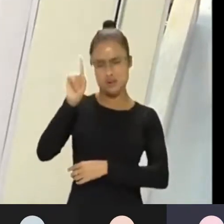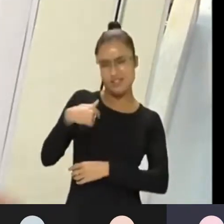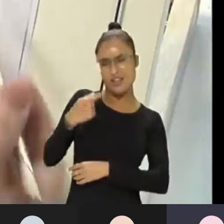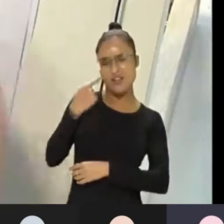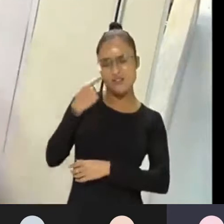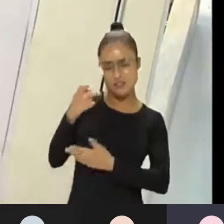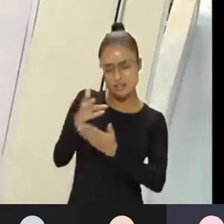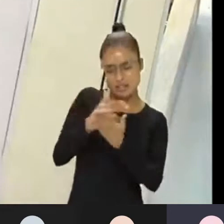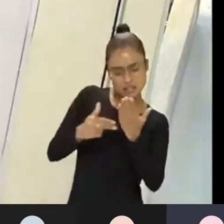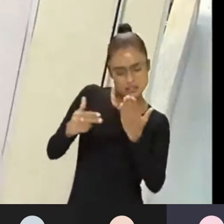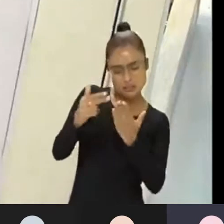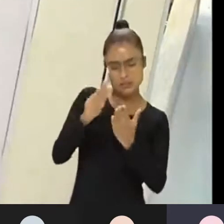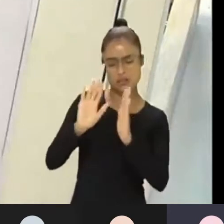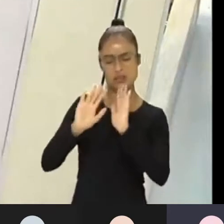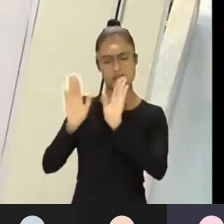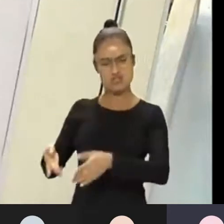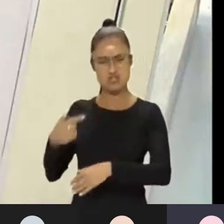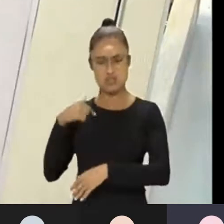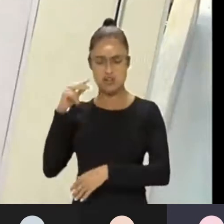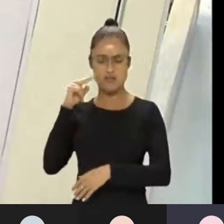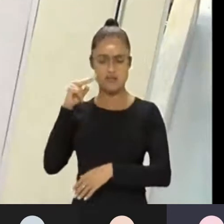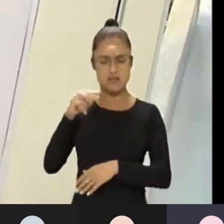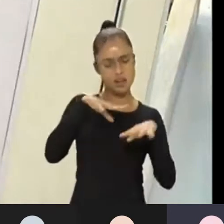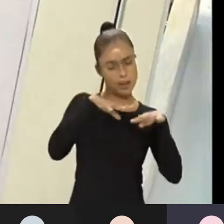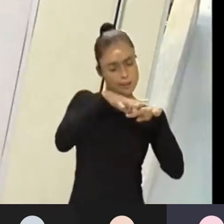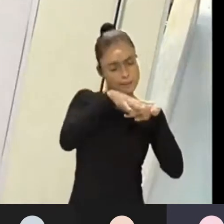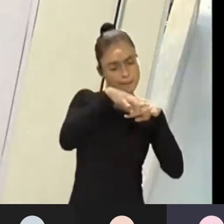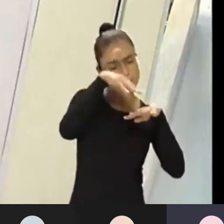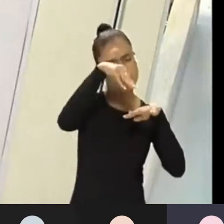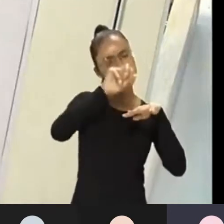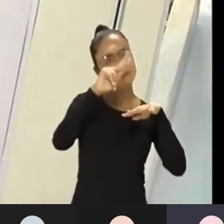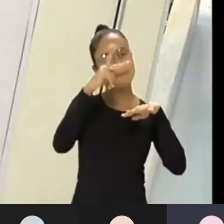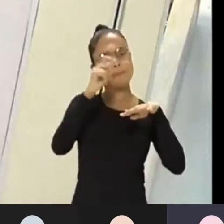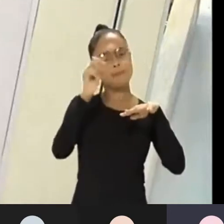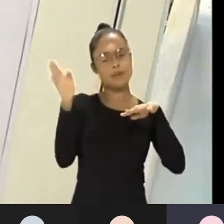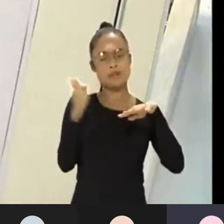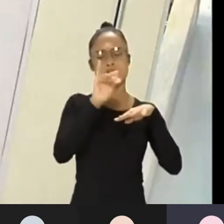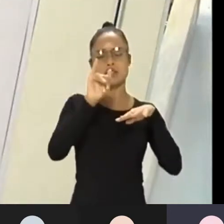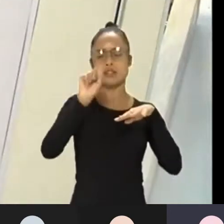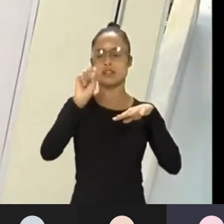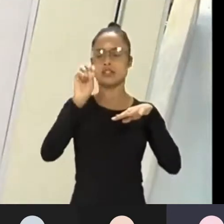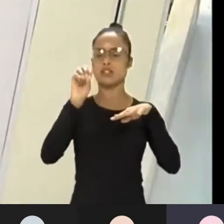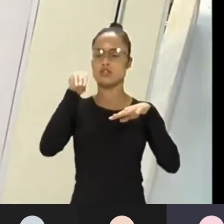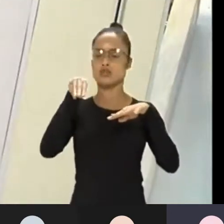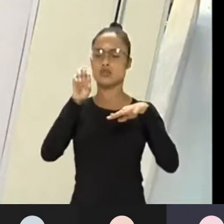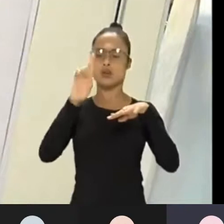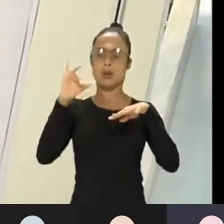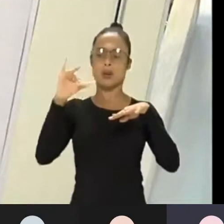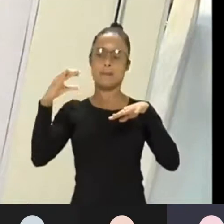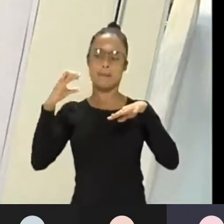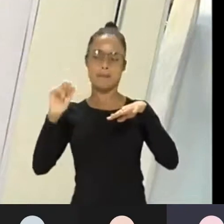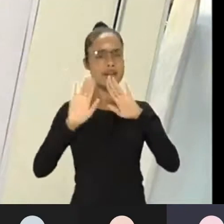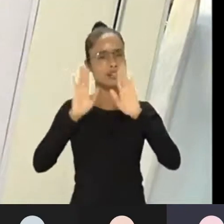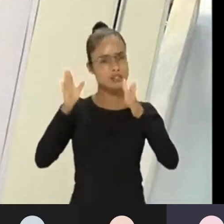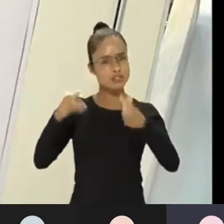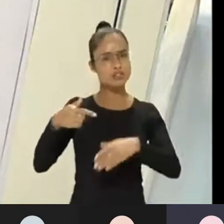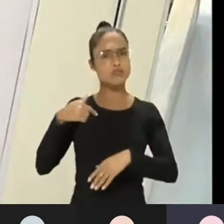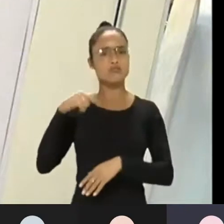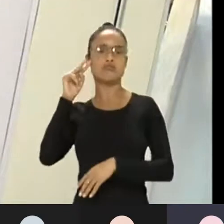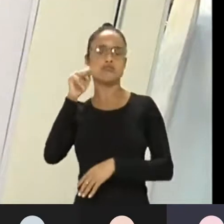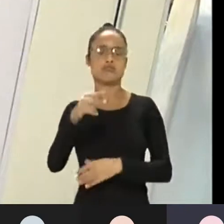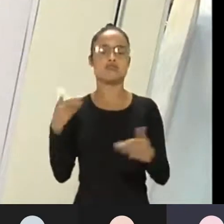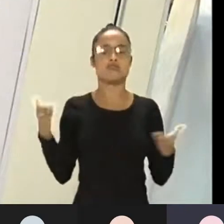o croquis porque nós já trabalhamos com a malha isométrica anteriormente, nas outras aulas práticas, e hoje eu quero